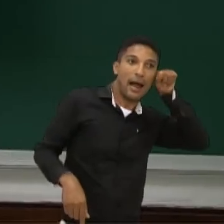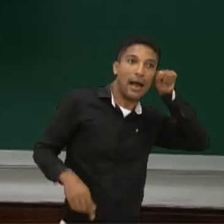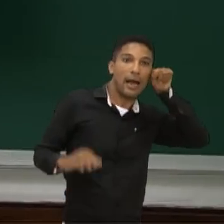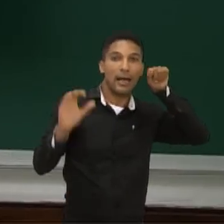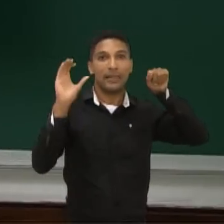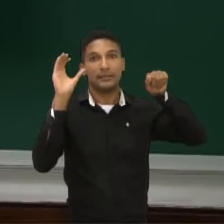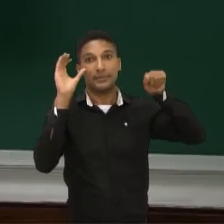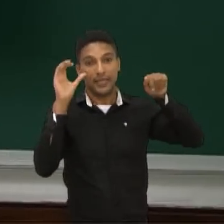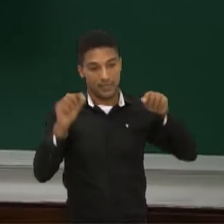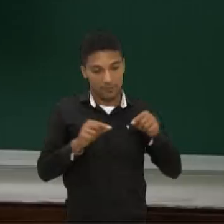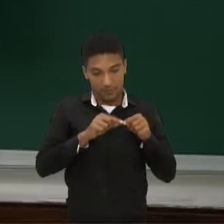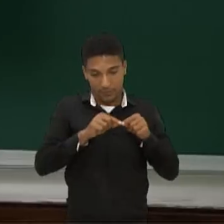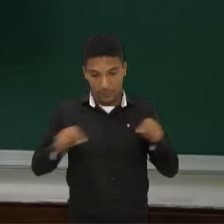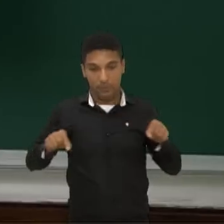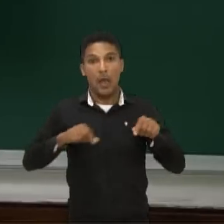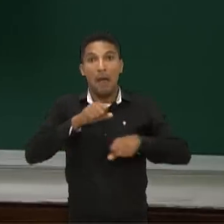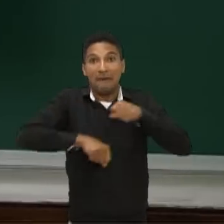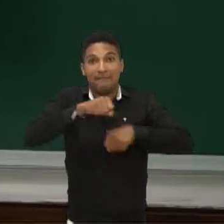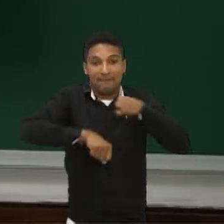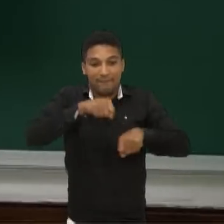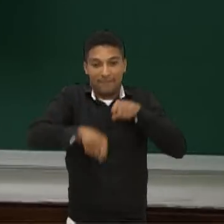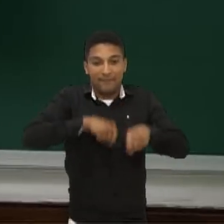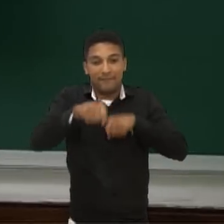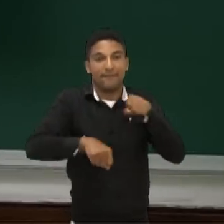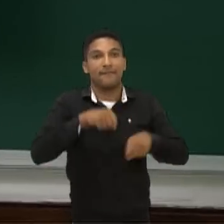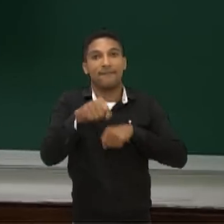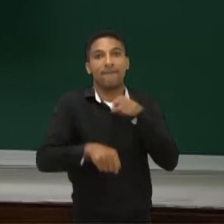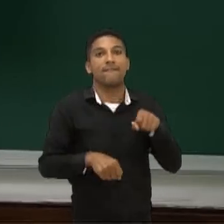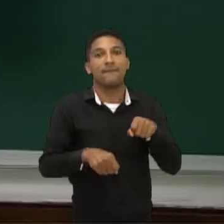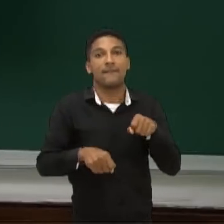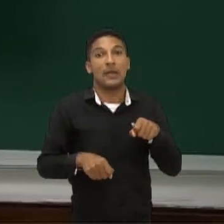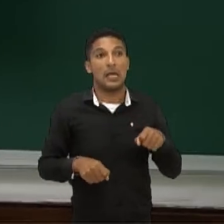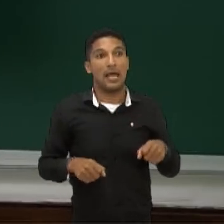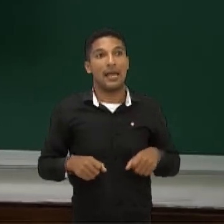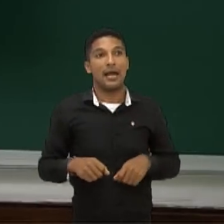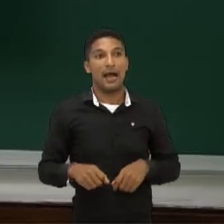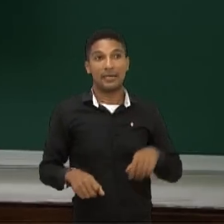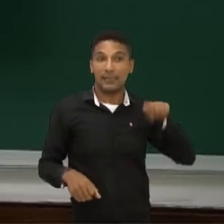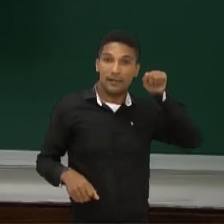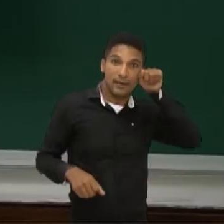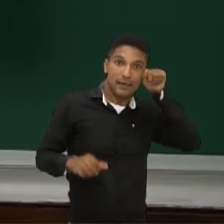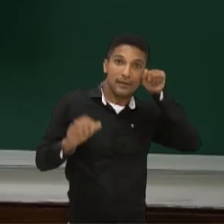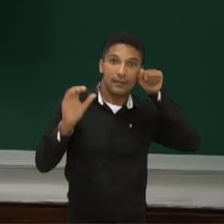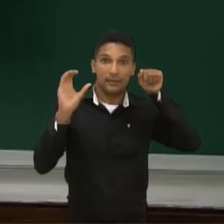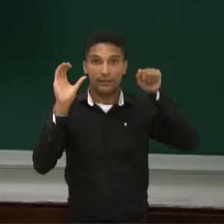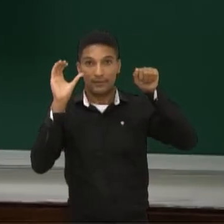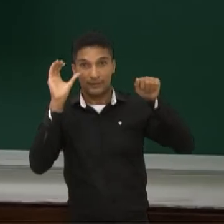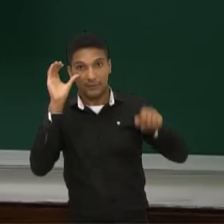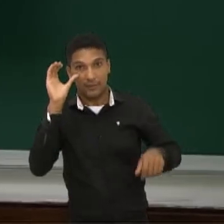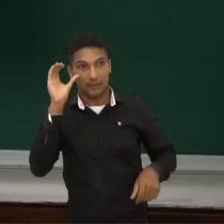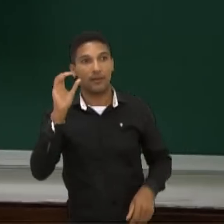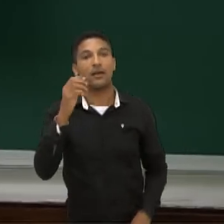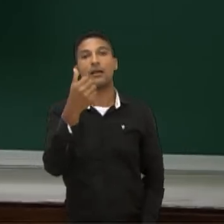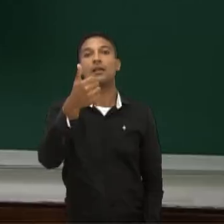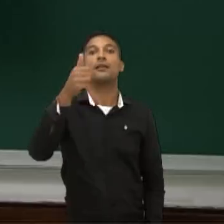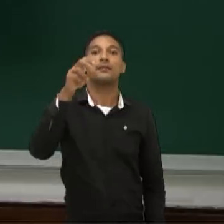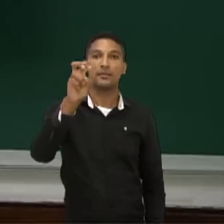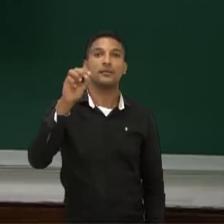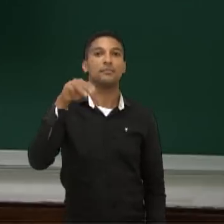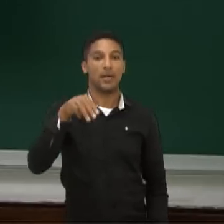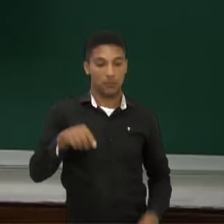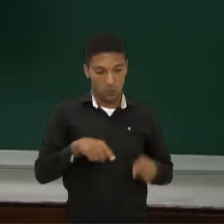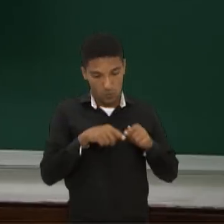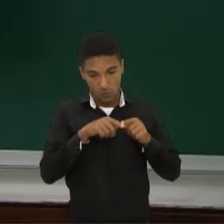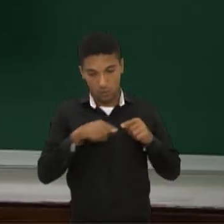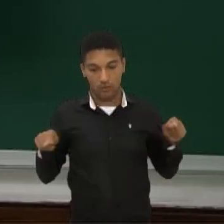A até C, então ele andou 15 metros, não é verdade? Ele andou 15 metros. Agora, quanto que ele